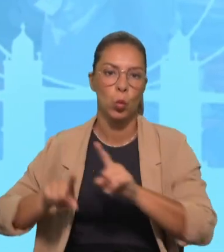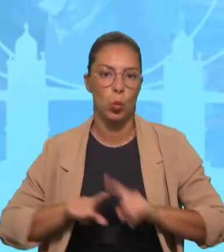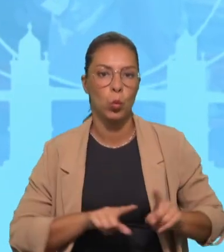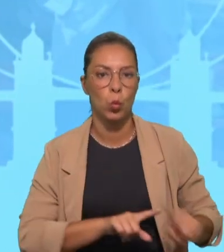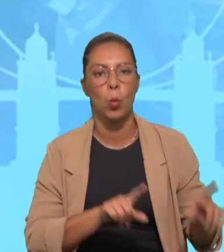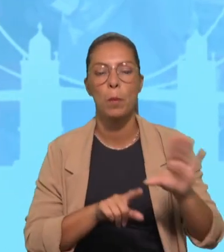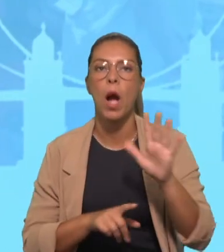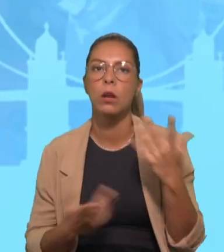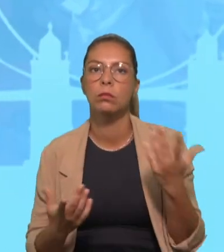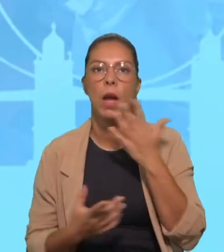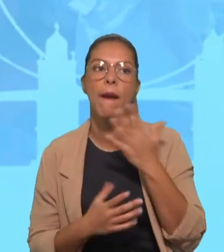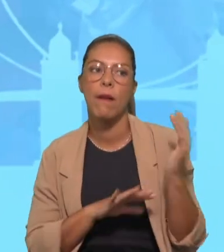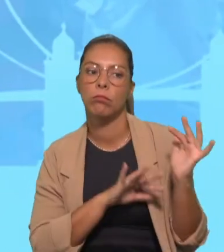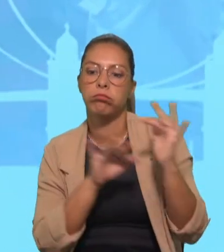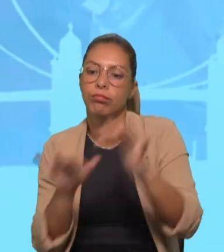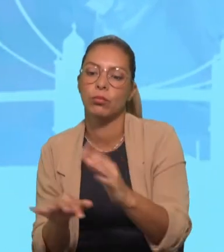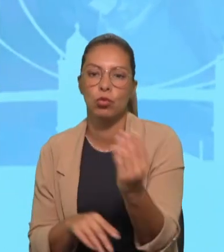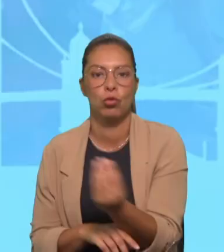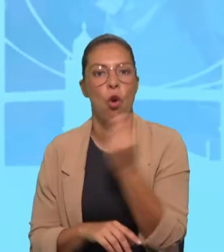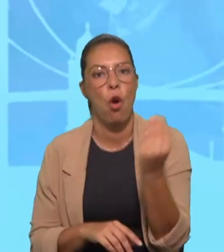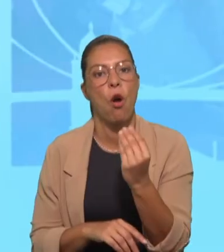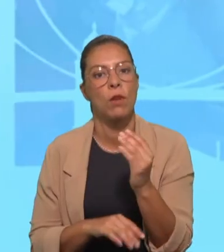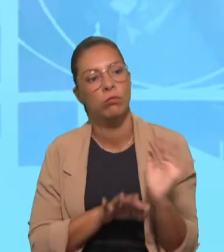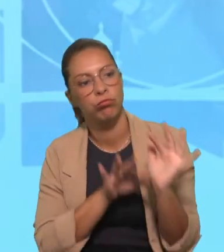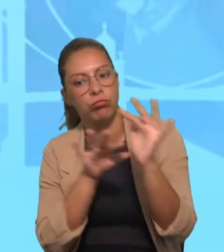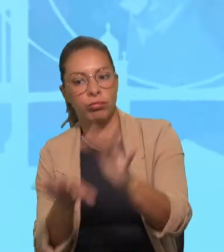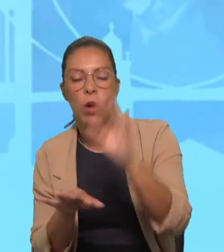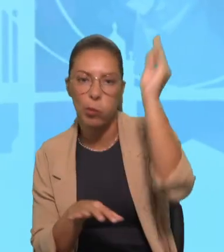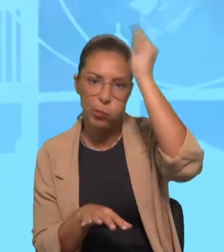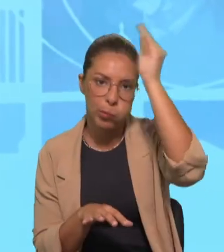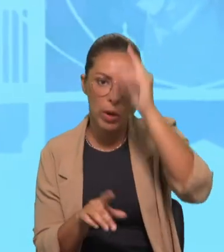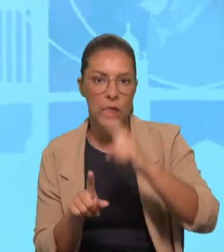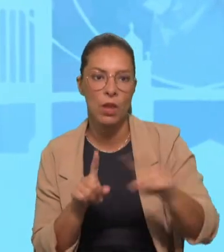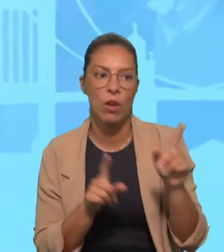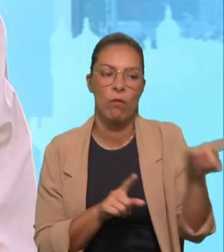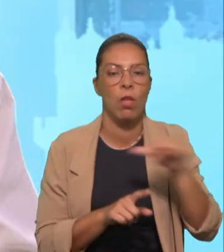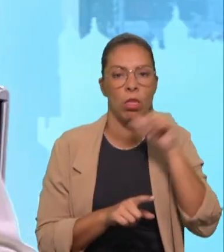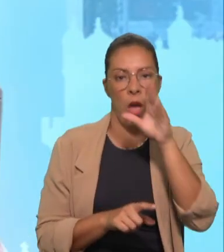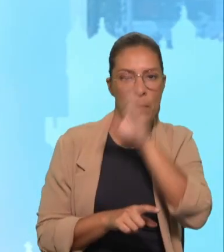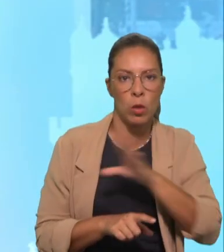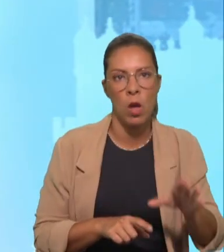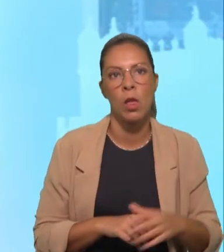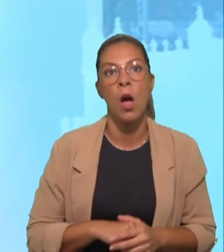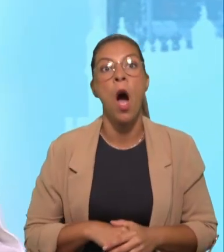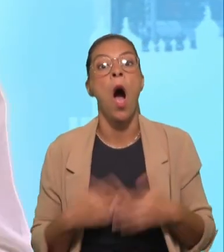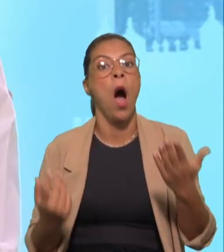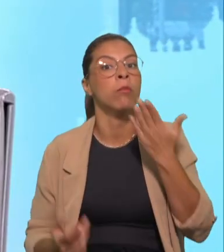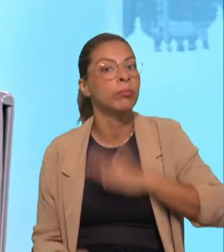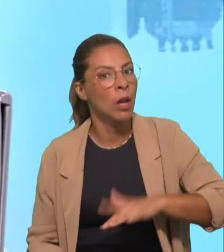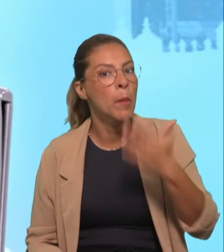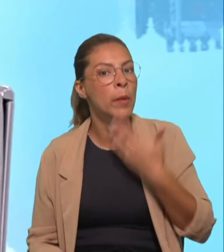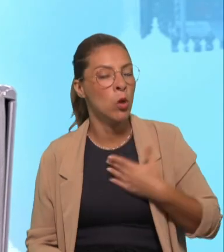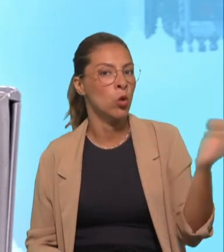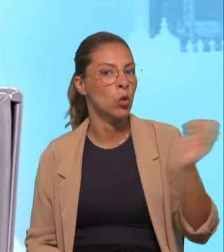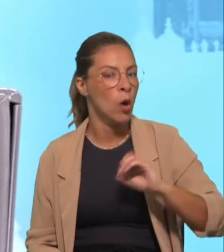à desinstalação dos jovens para irem, de facto, para localidades muito diferentes das suas. Sim, ainda bem que não me pediu para dizer os outros nomes todos.